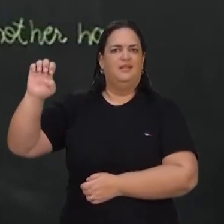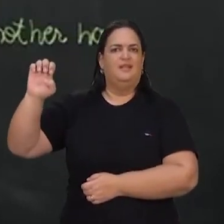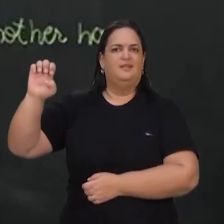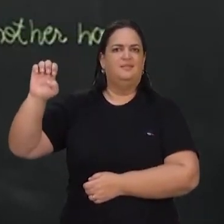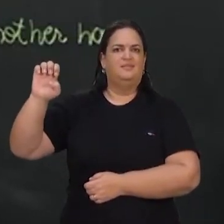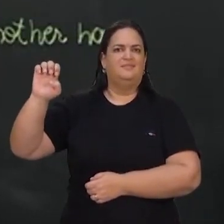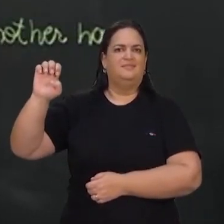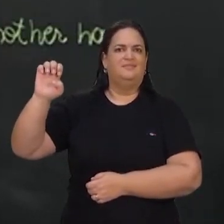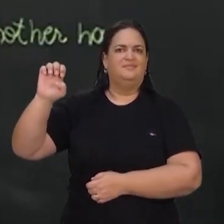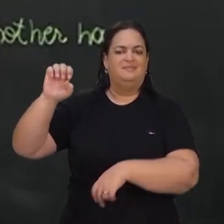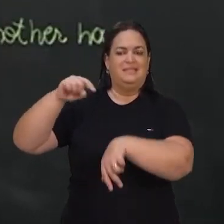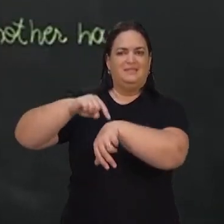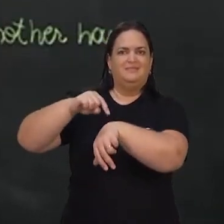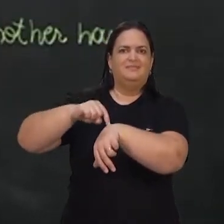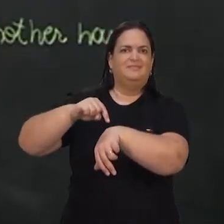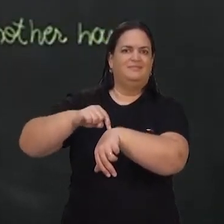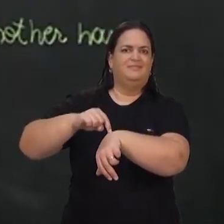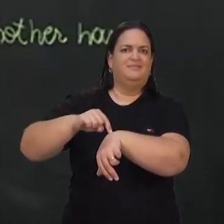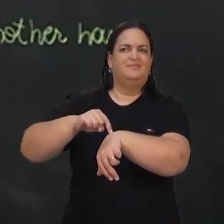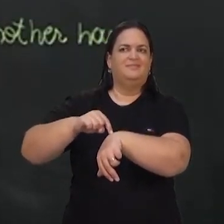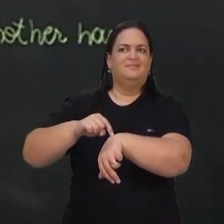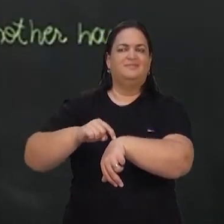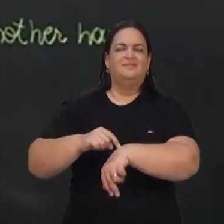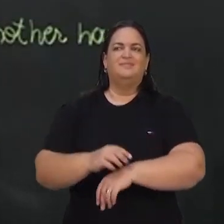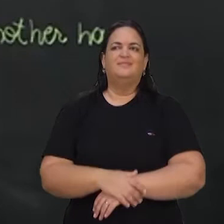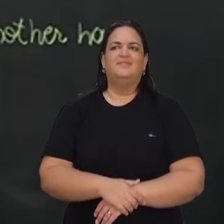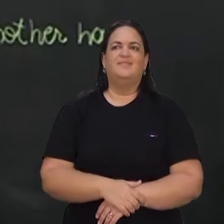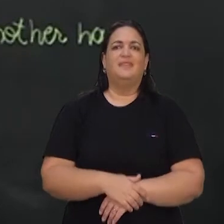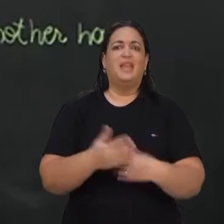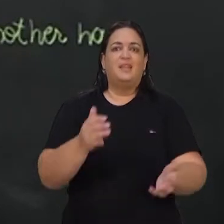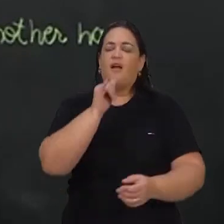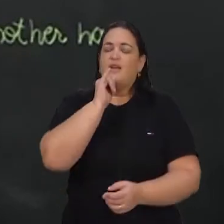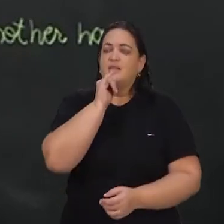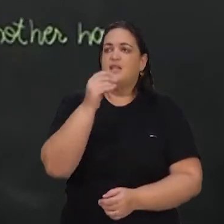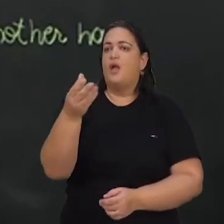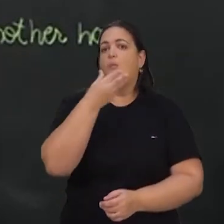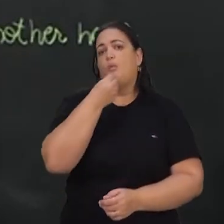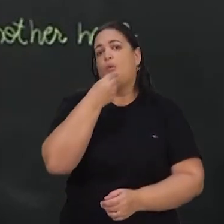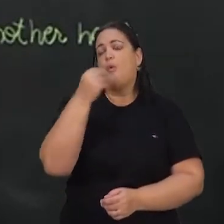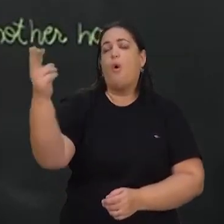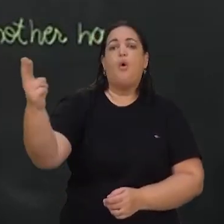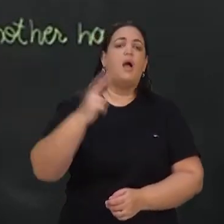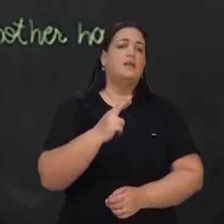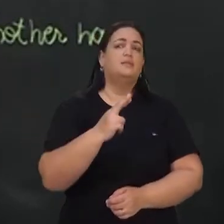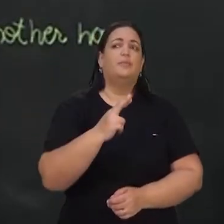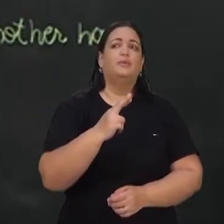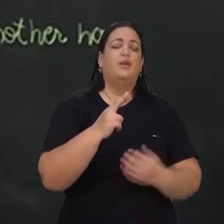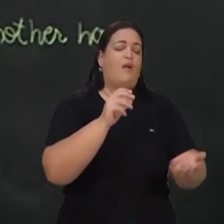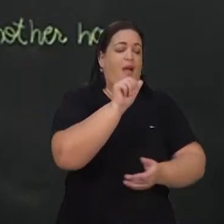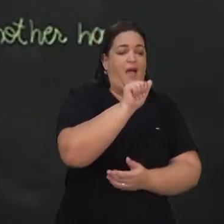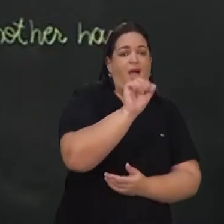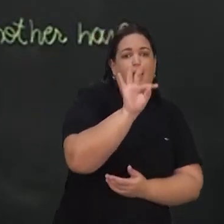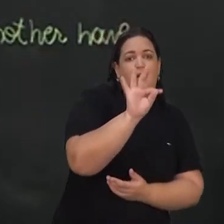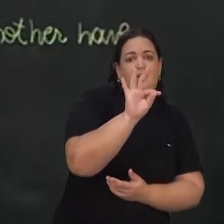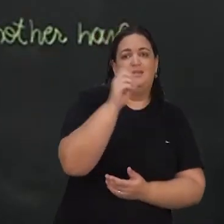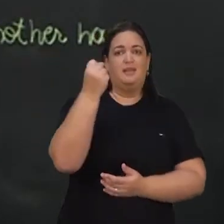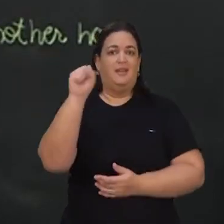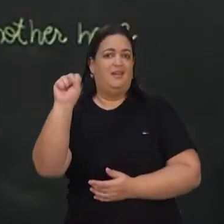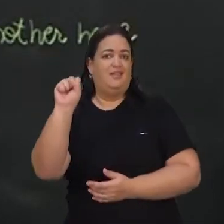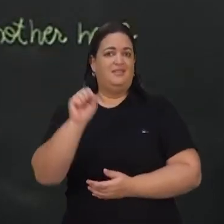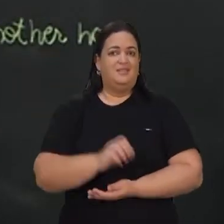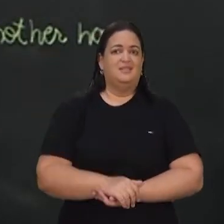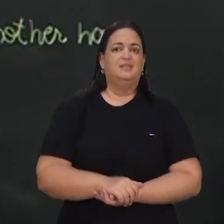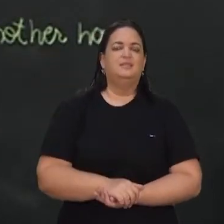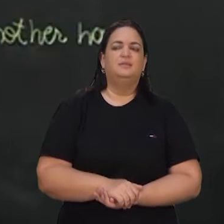you usually have breakfast? Aí o João respondeu, teacher, at 8. Ah, ok, at